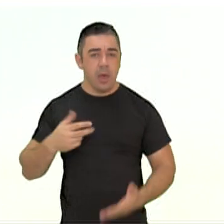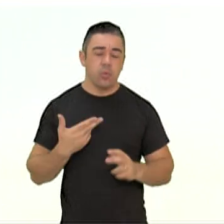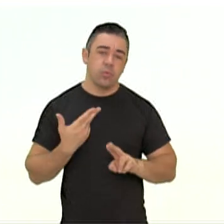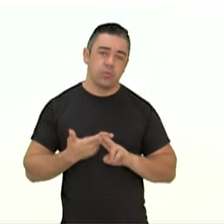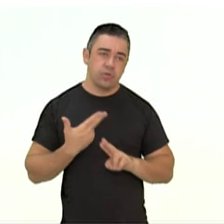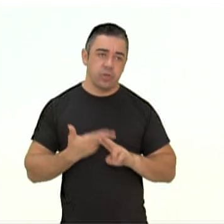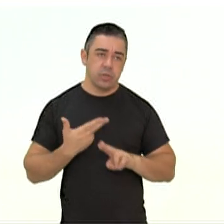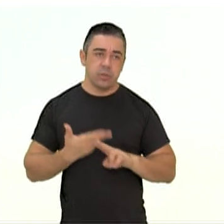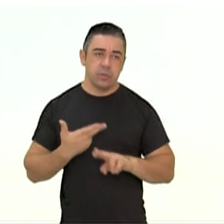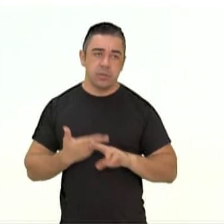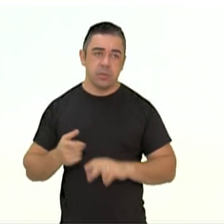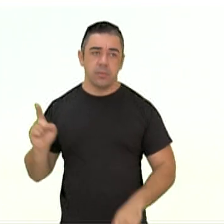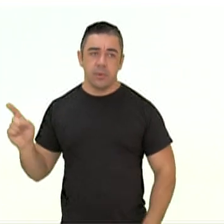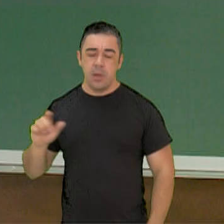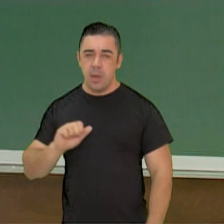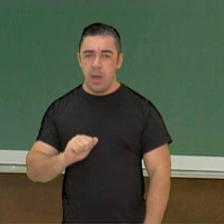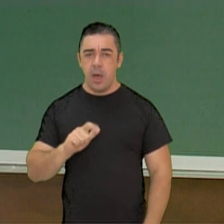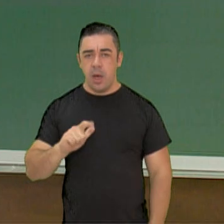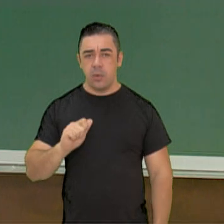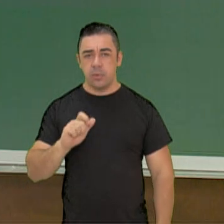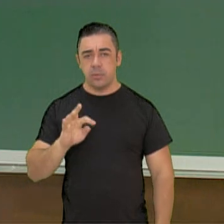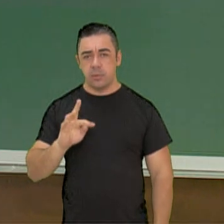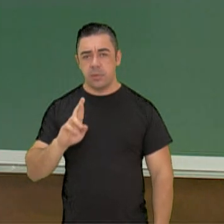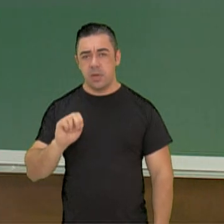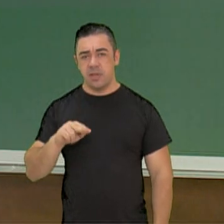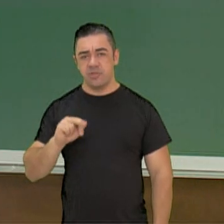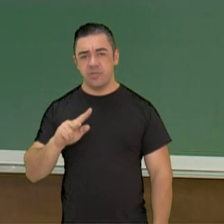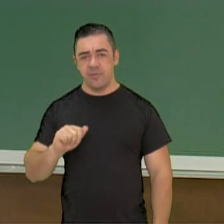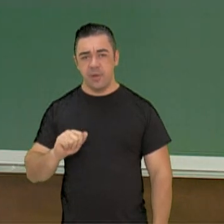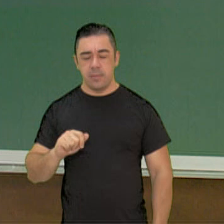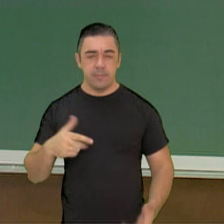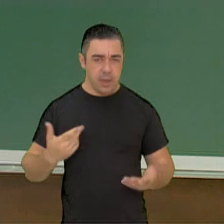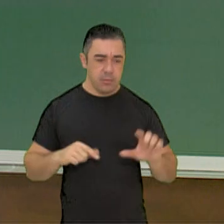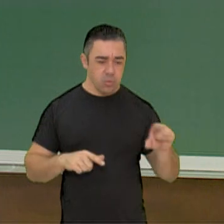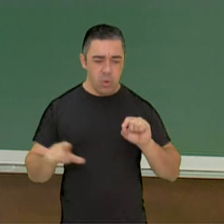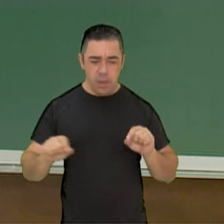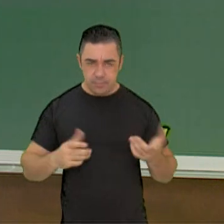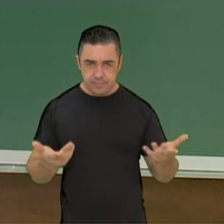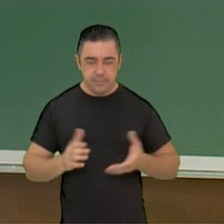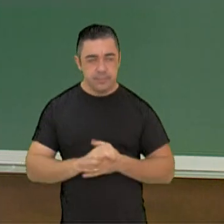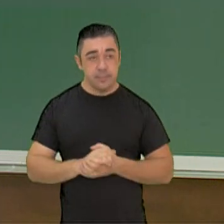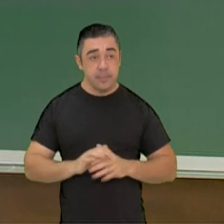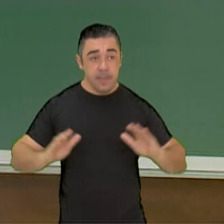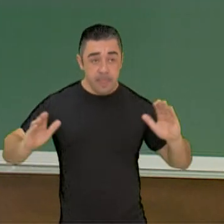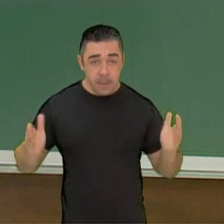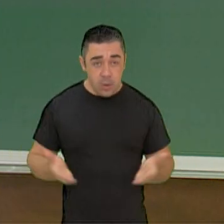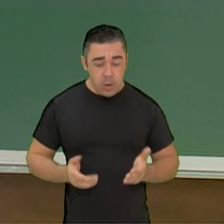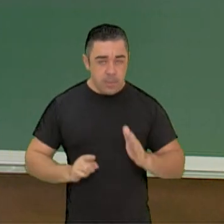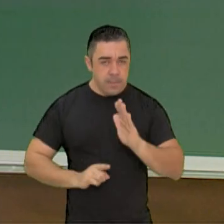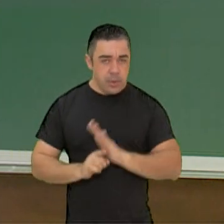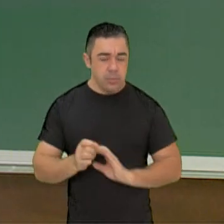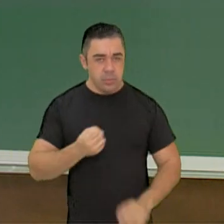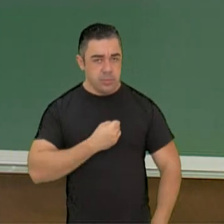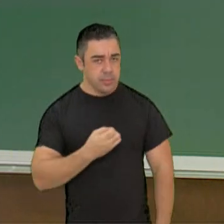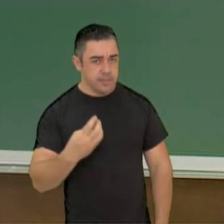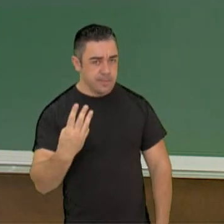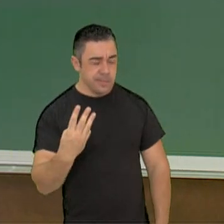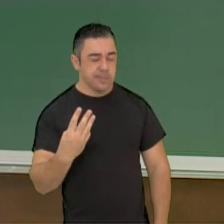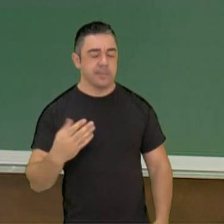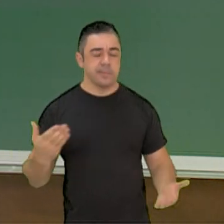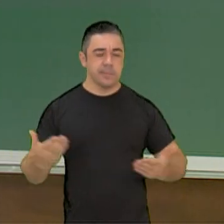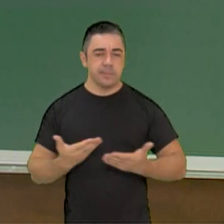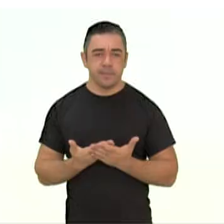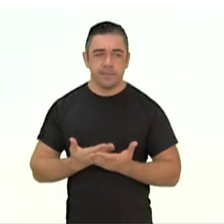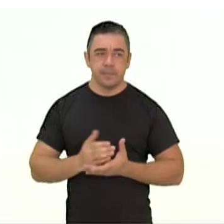ali da conjunção de alternativas ali, tá bom? Agora, vamos para o nosso próximo quiz